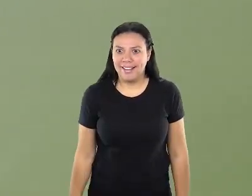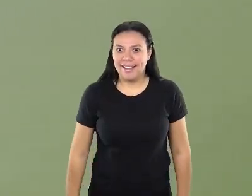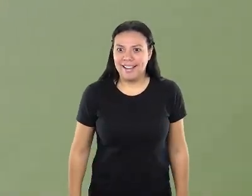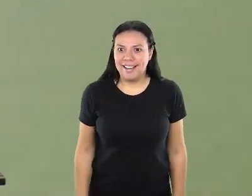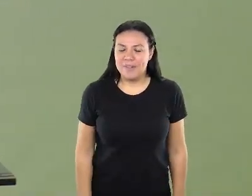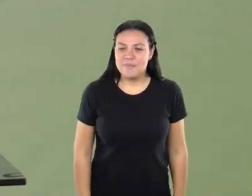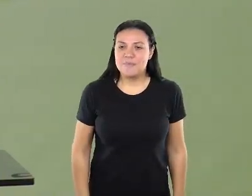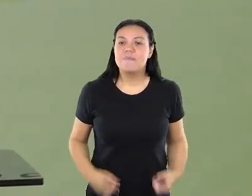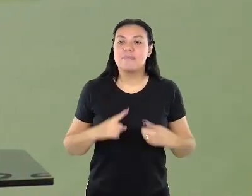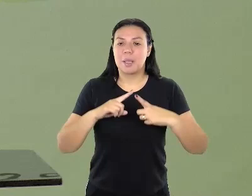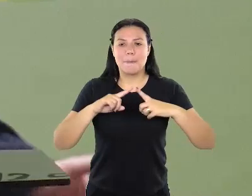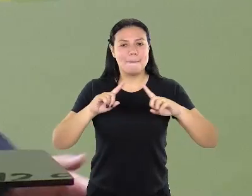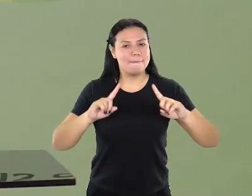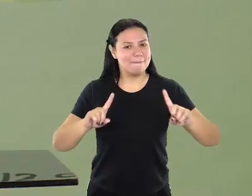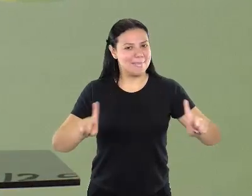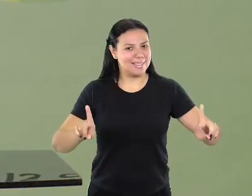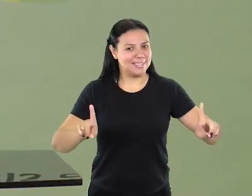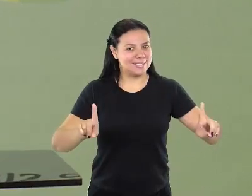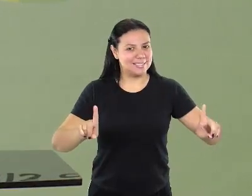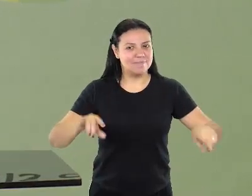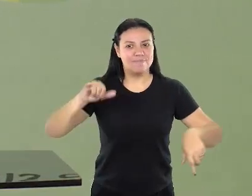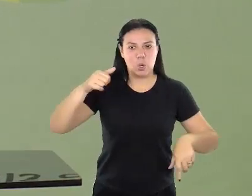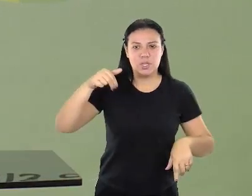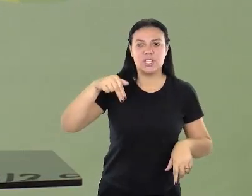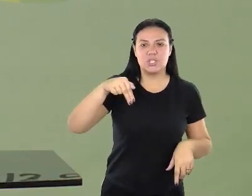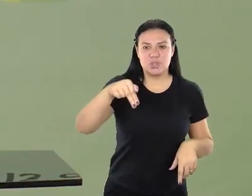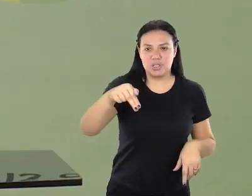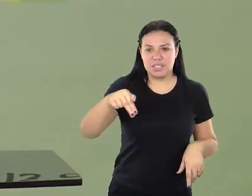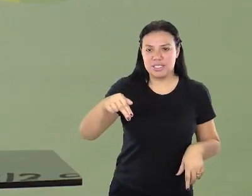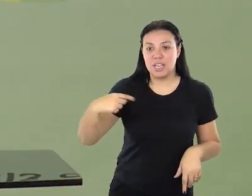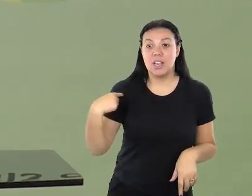Mas o que Jonas nos ensina é isso.